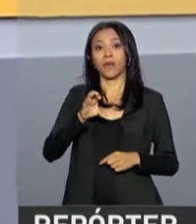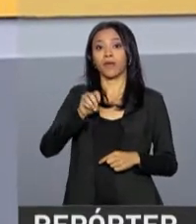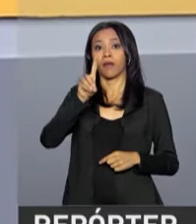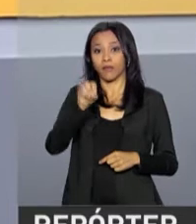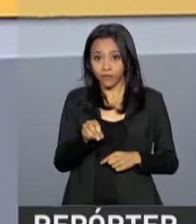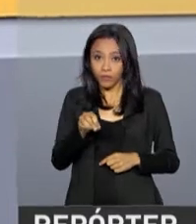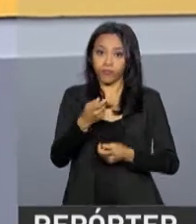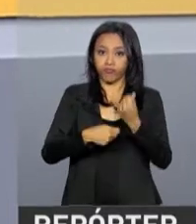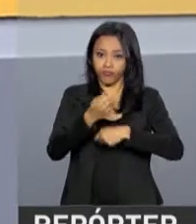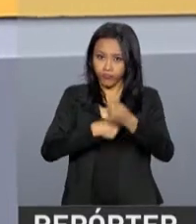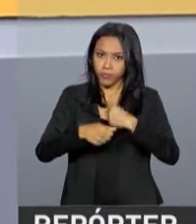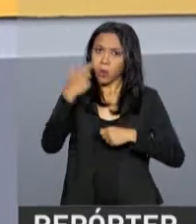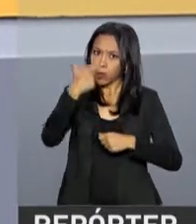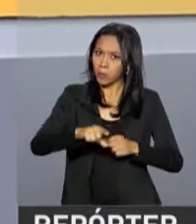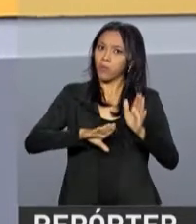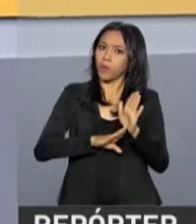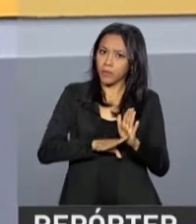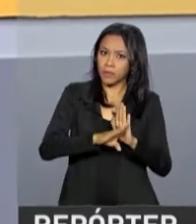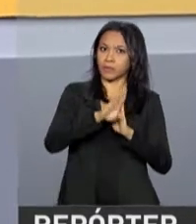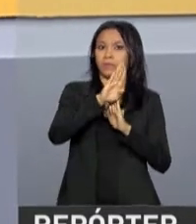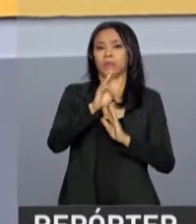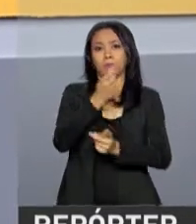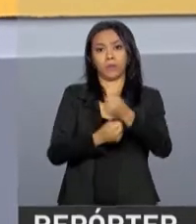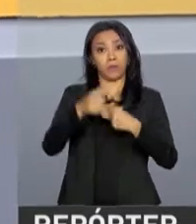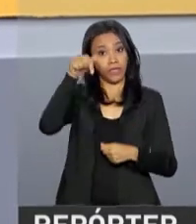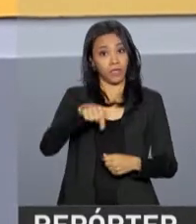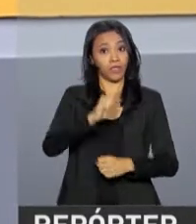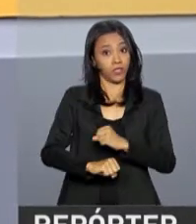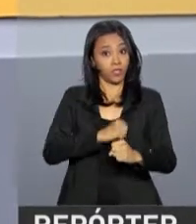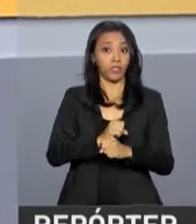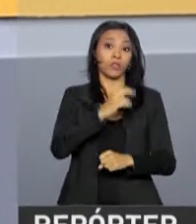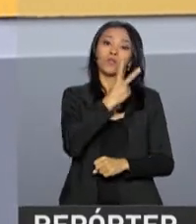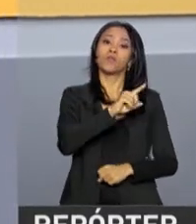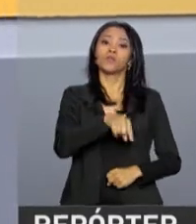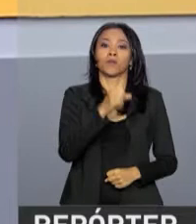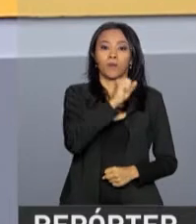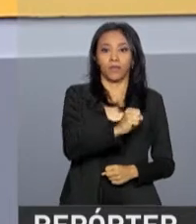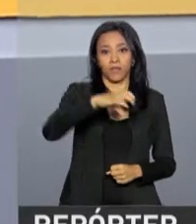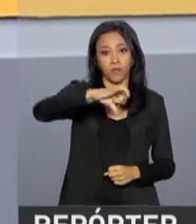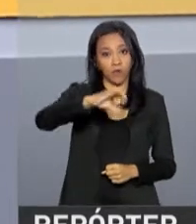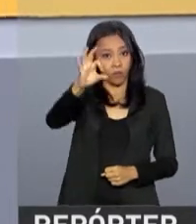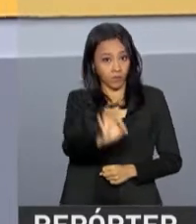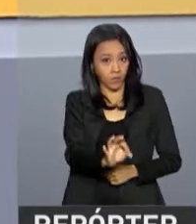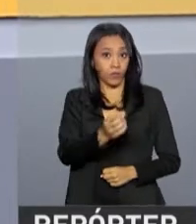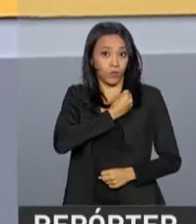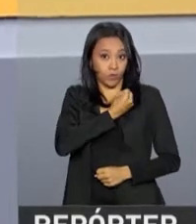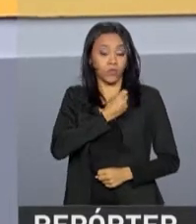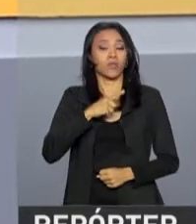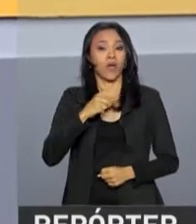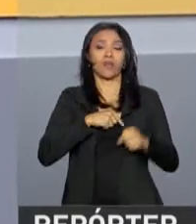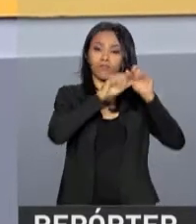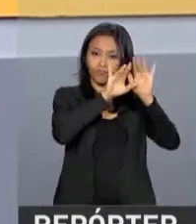vez a estimativa de crescimento da economia neste ano desta vez para 2,89 por cento os números estão no boletim focus